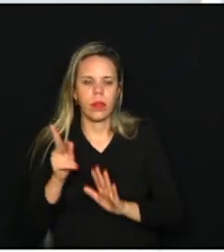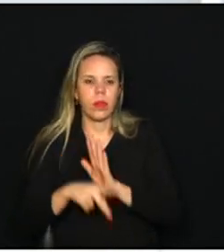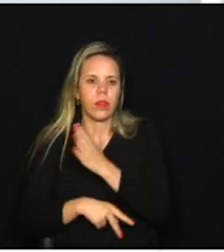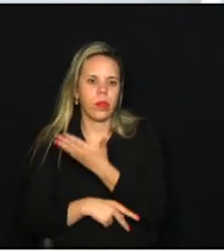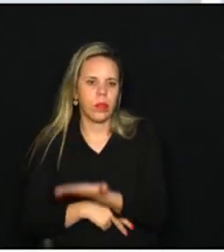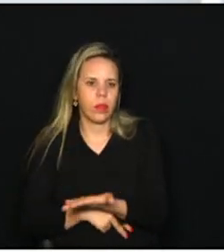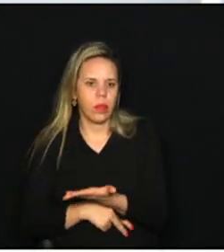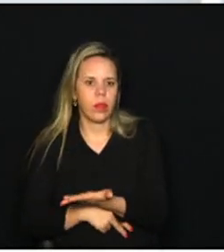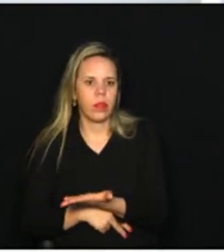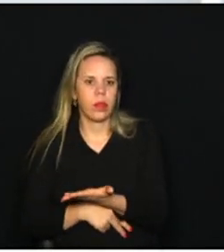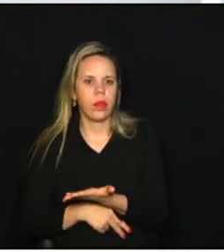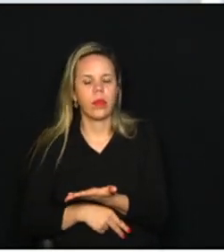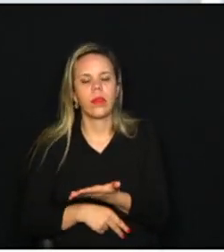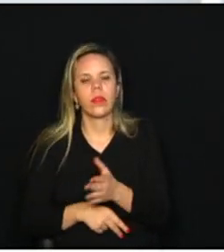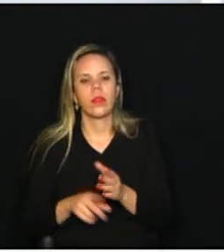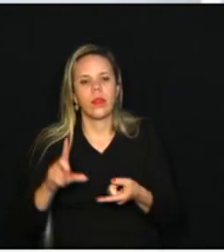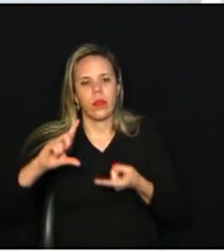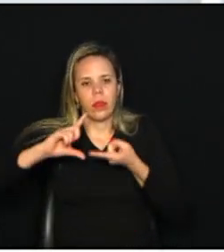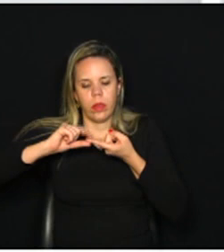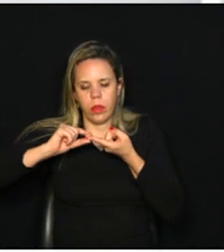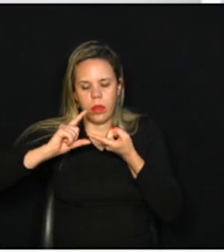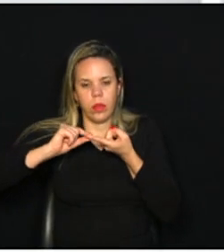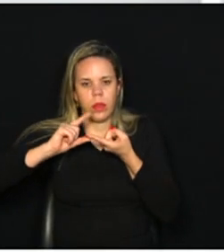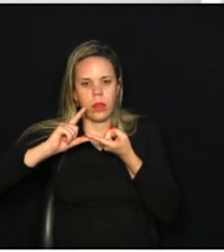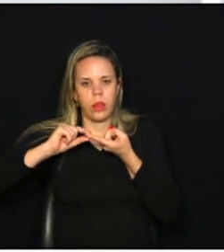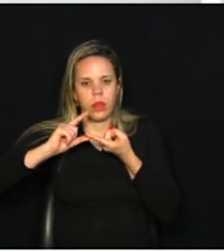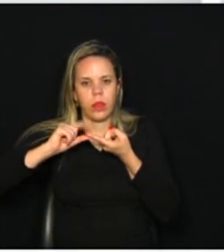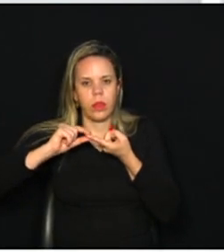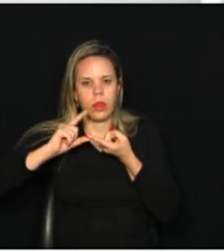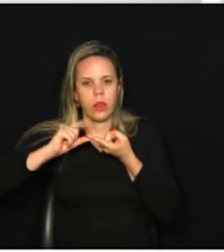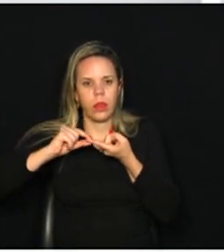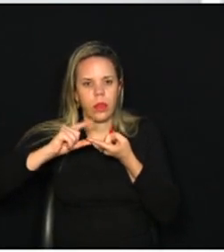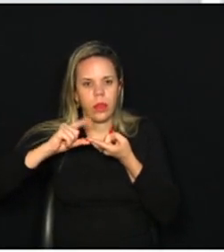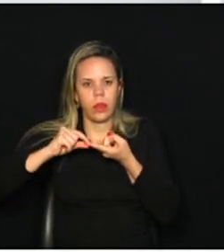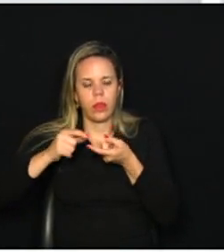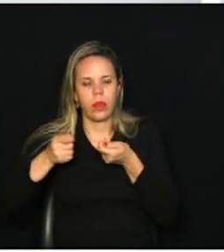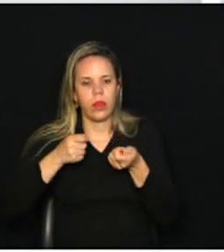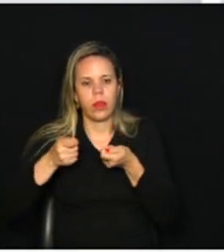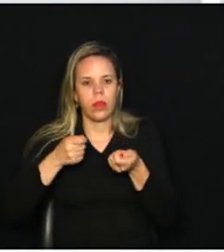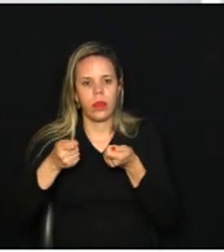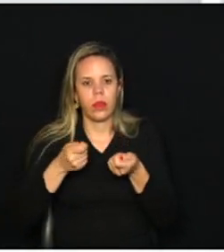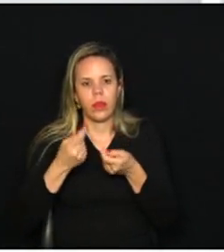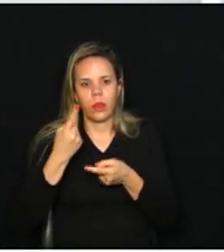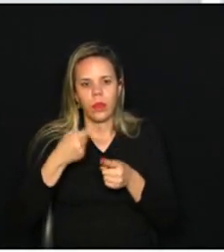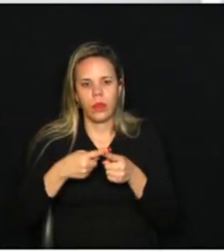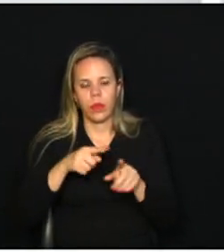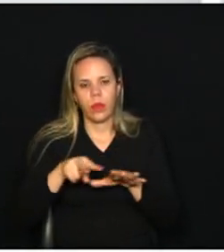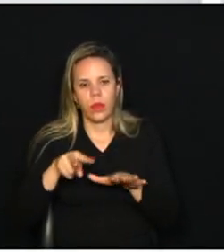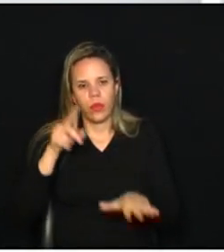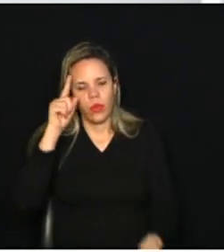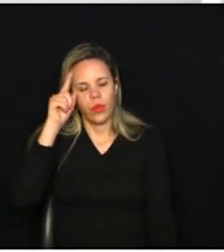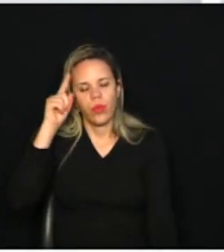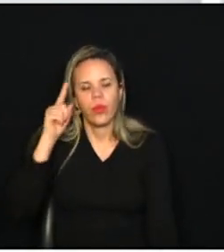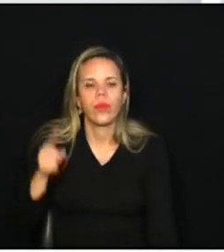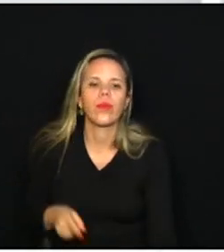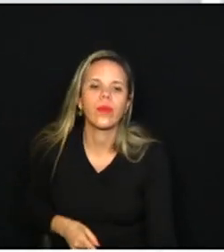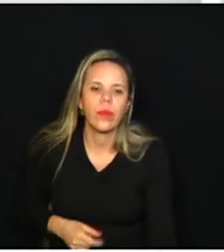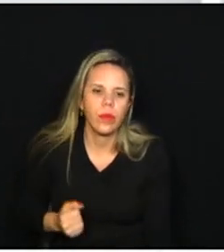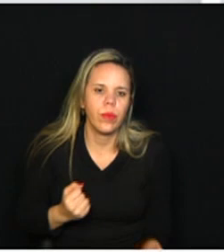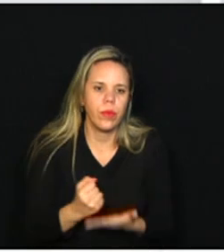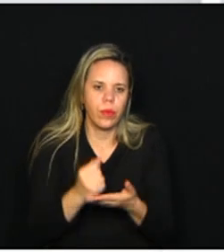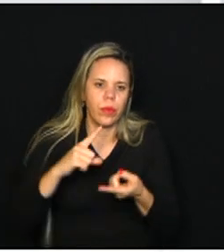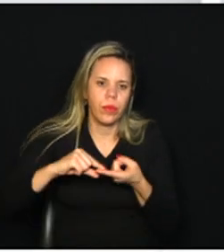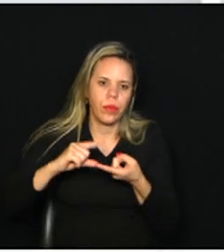de oximetria, que é medir 2 vezes por dia com auxílio de um oxímetro, qual que